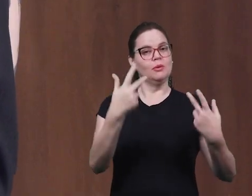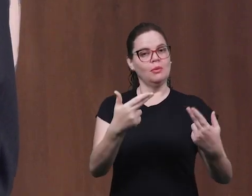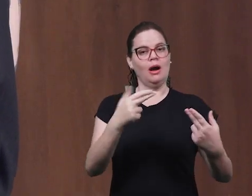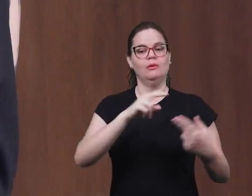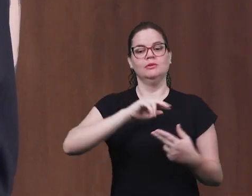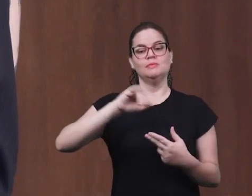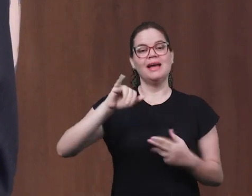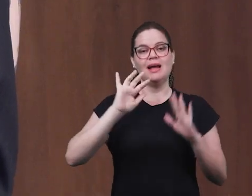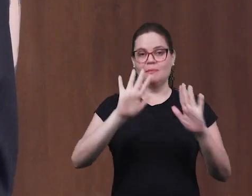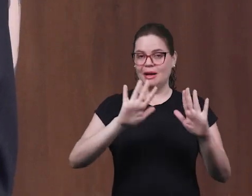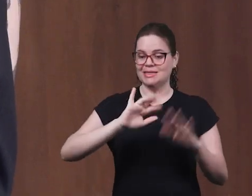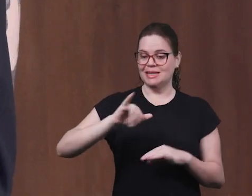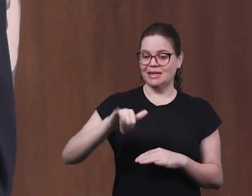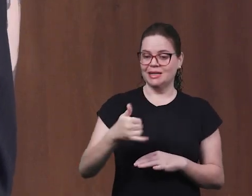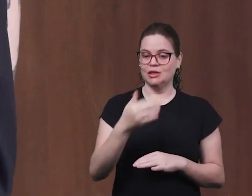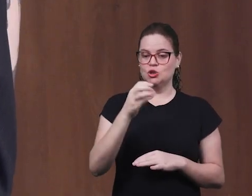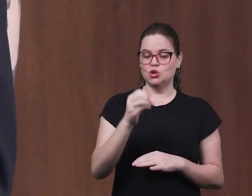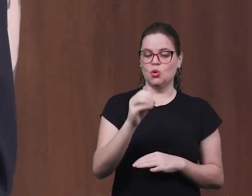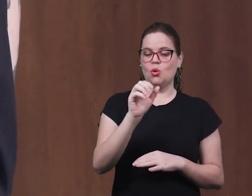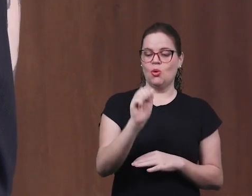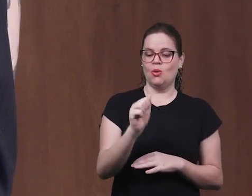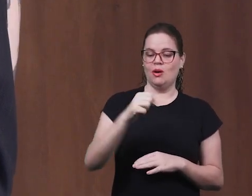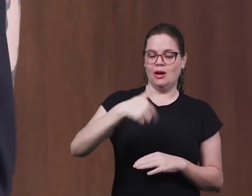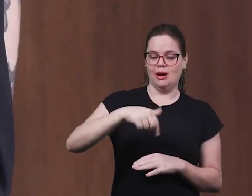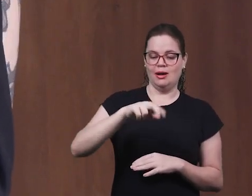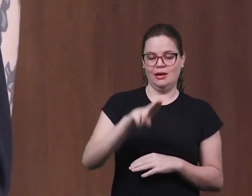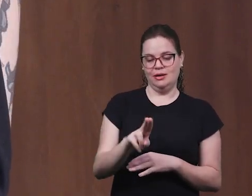Aqui já se entrou